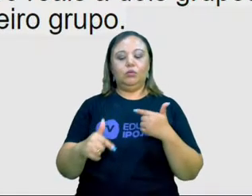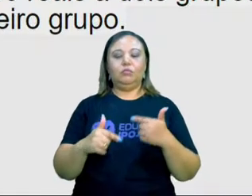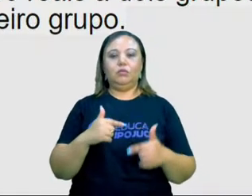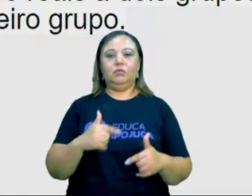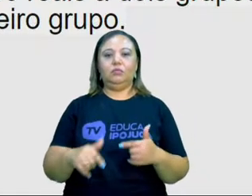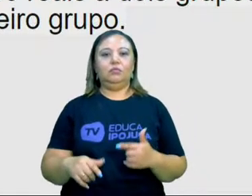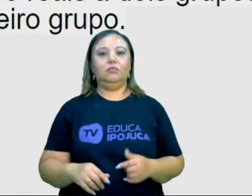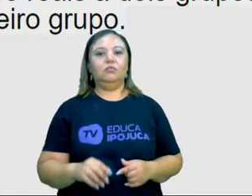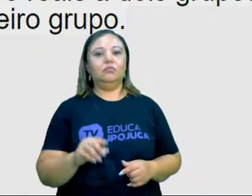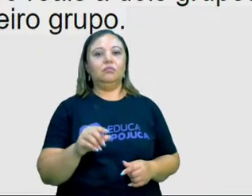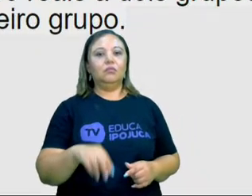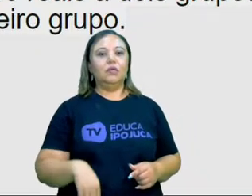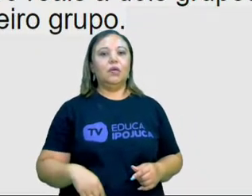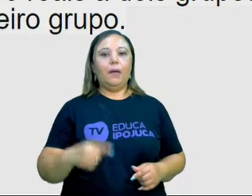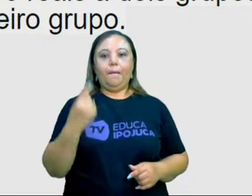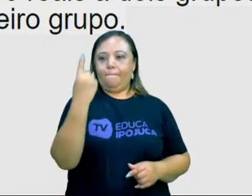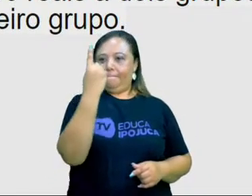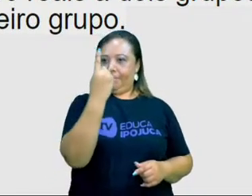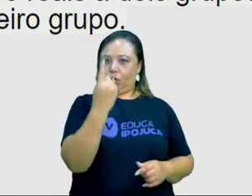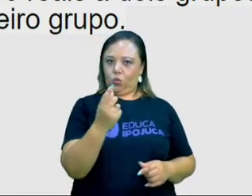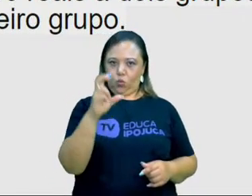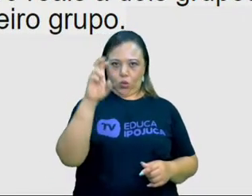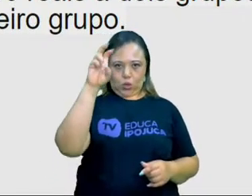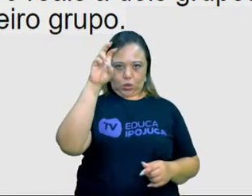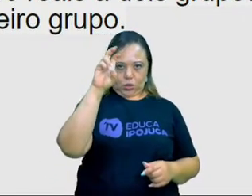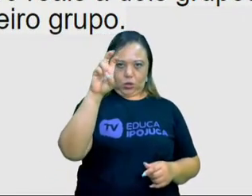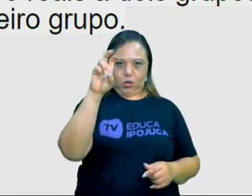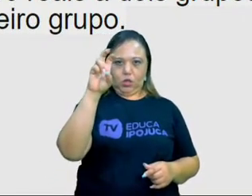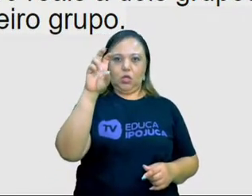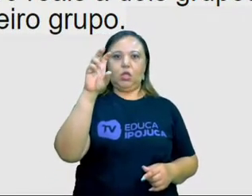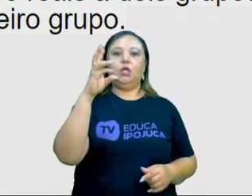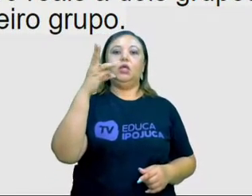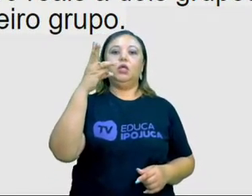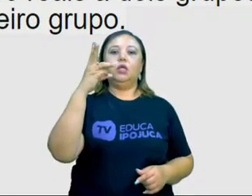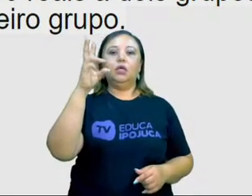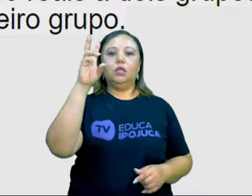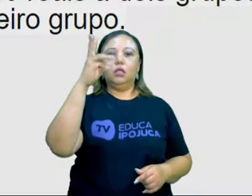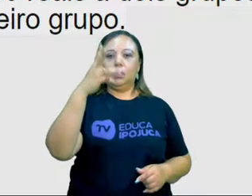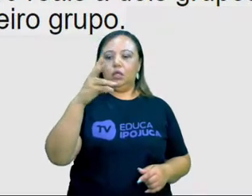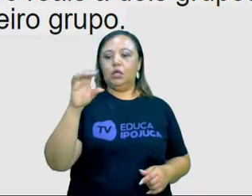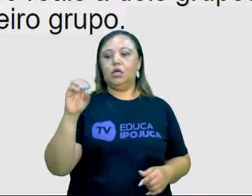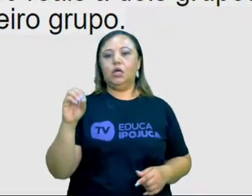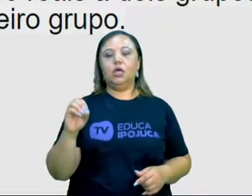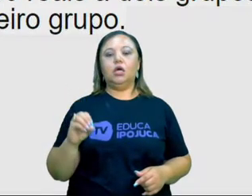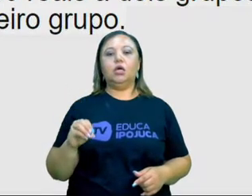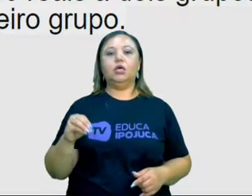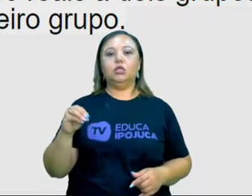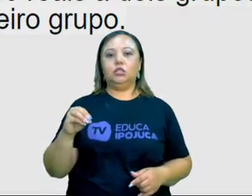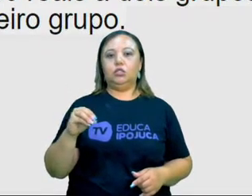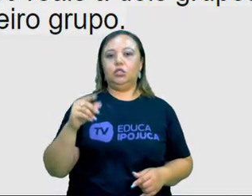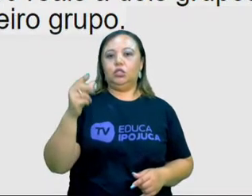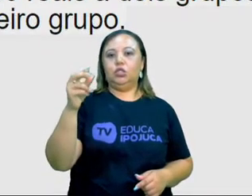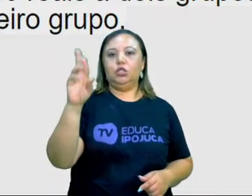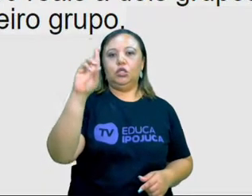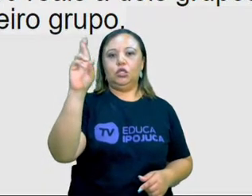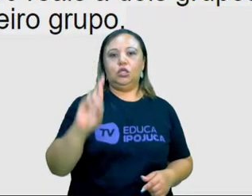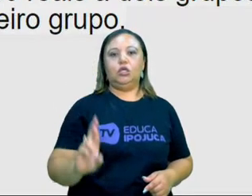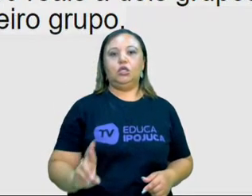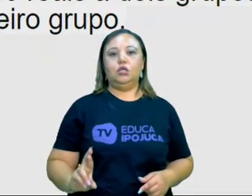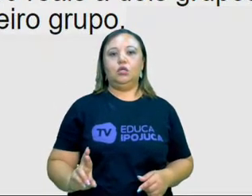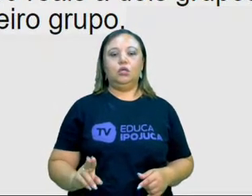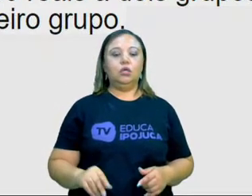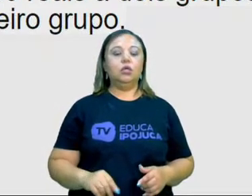extra, R$ 1.530. Ele ganhou R$ 1.530 em um trabalho extra. Só que